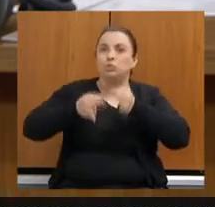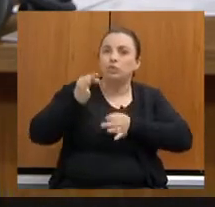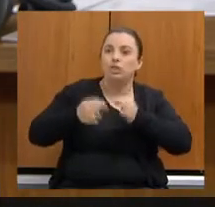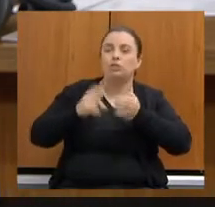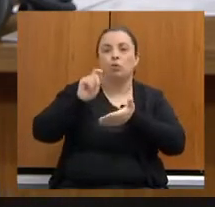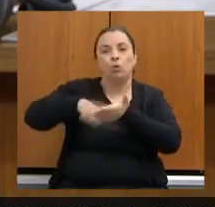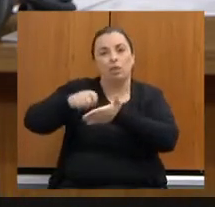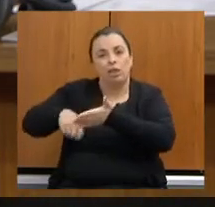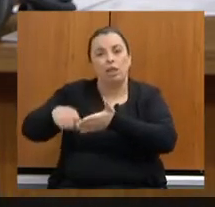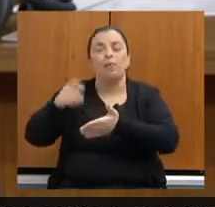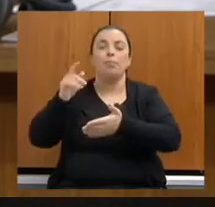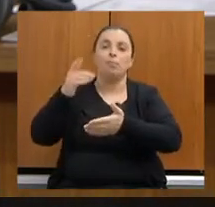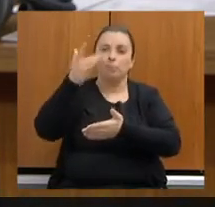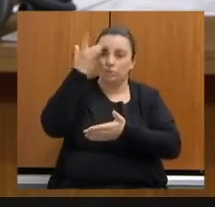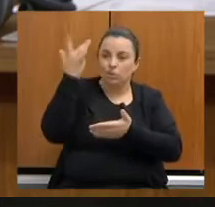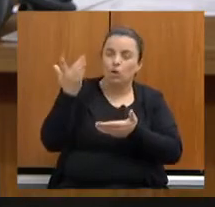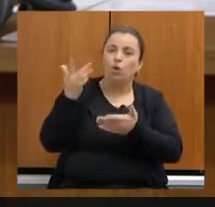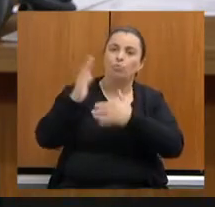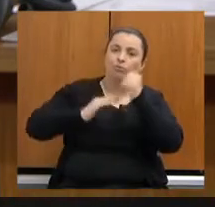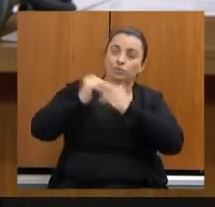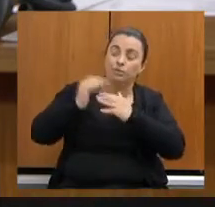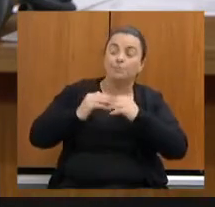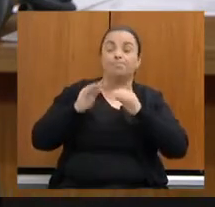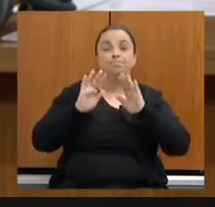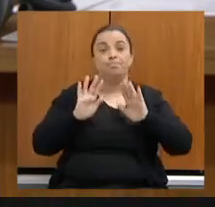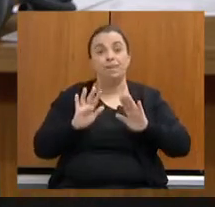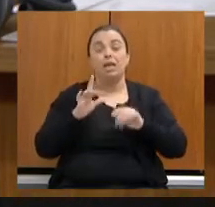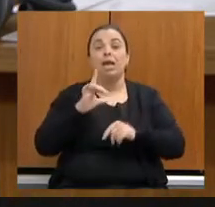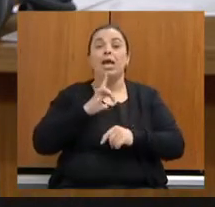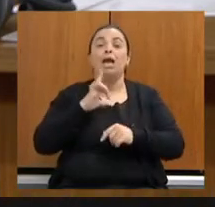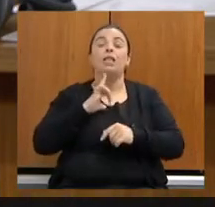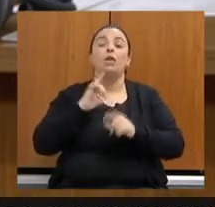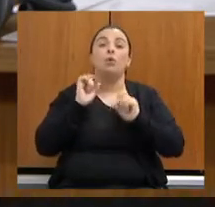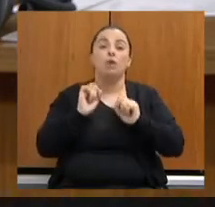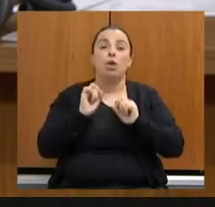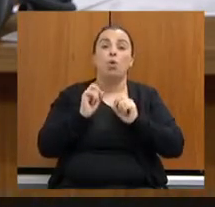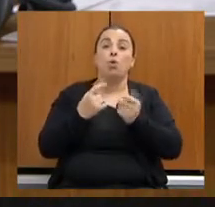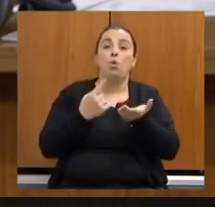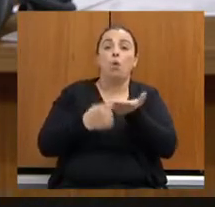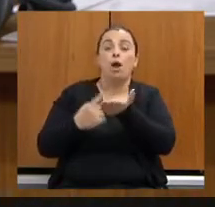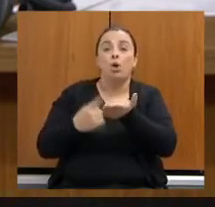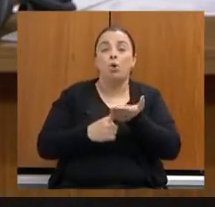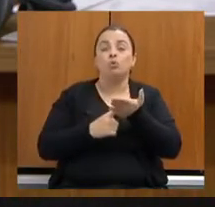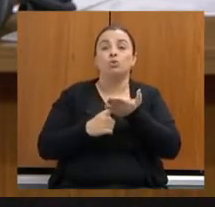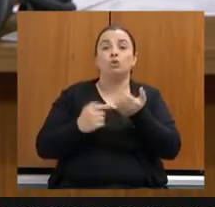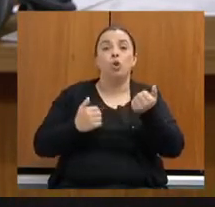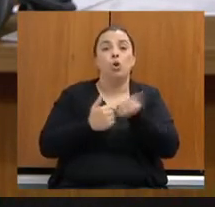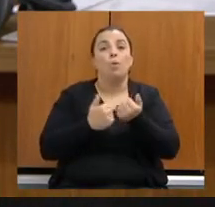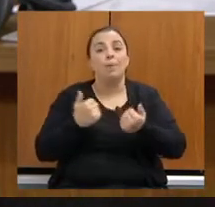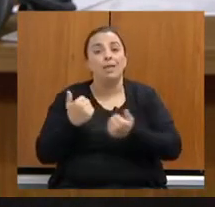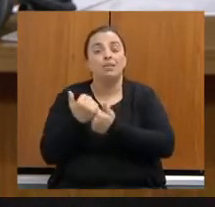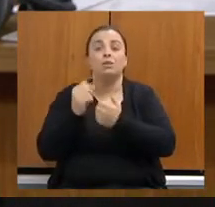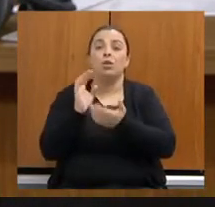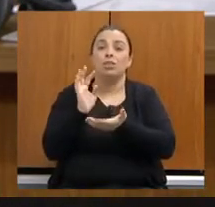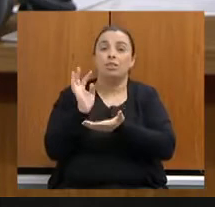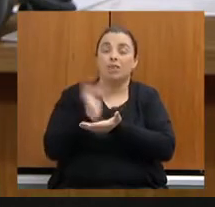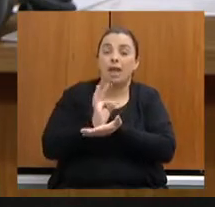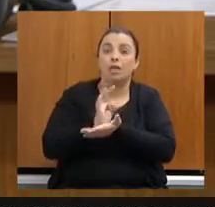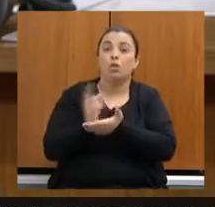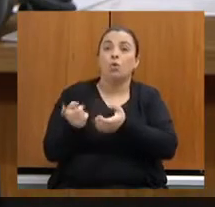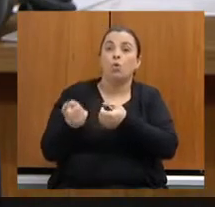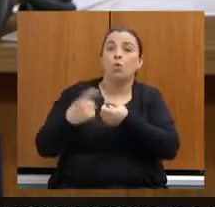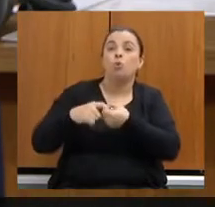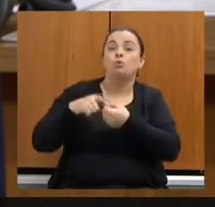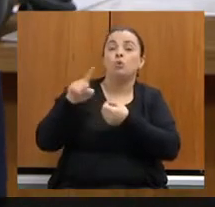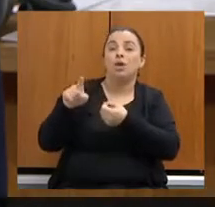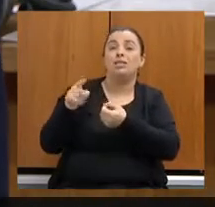naquele momento Nós estamos uma tratativa aqui com a cor de cooperação técnica um consórcio intermunicipal a mais de consegue